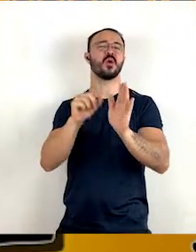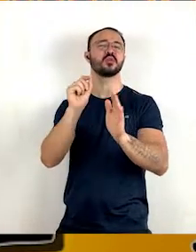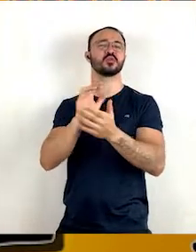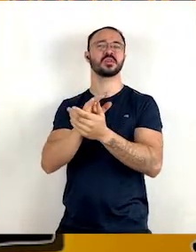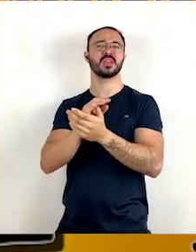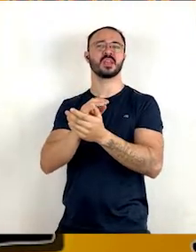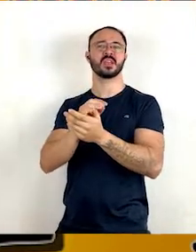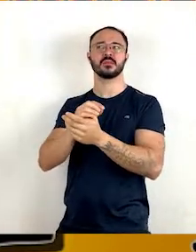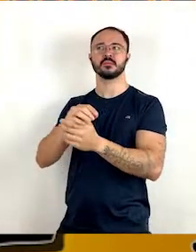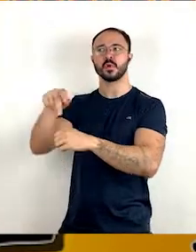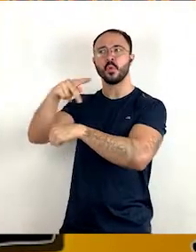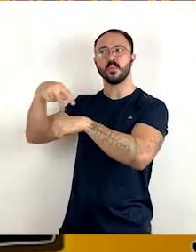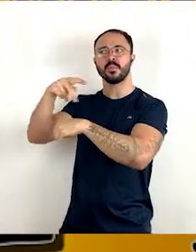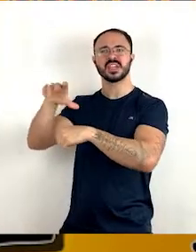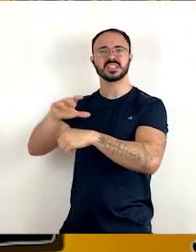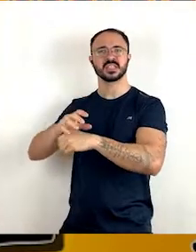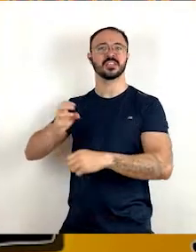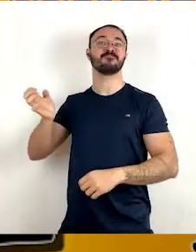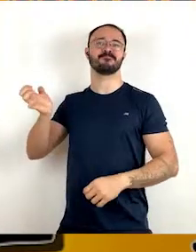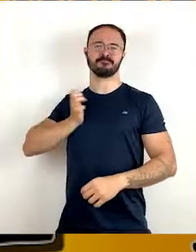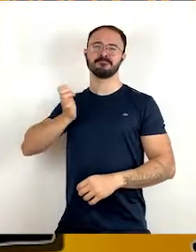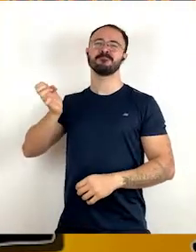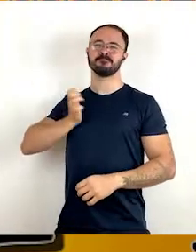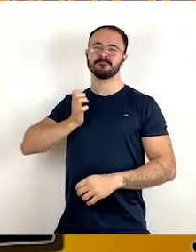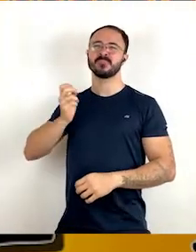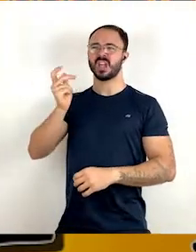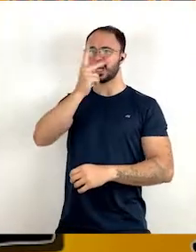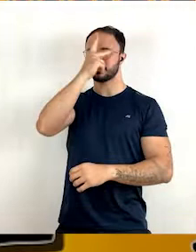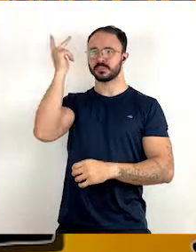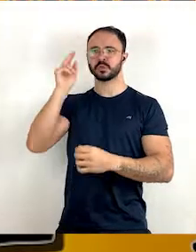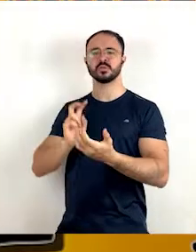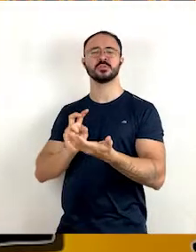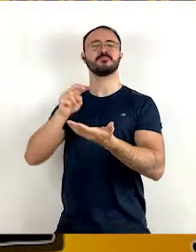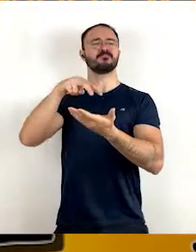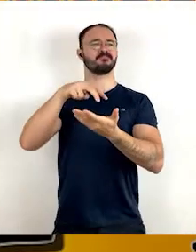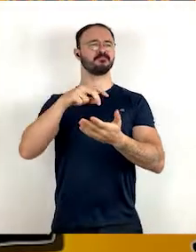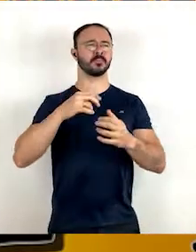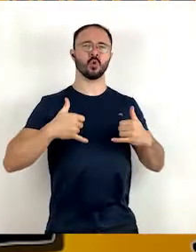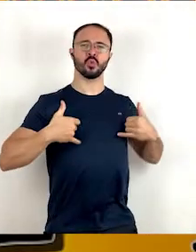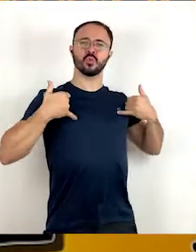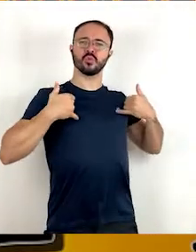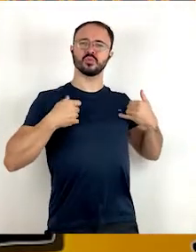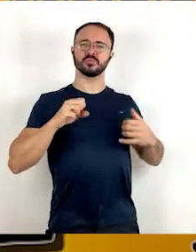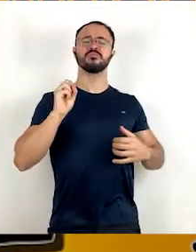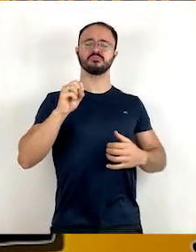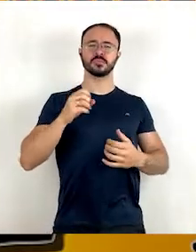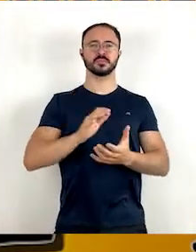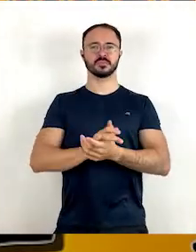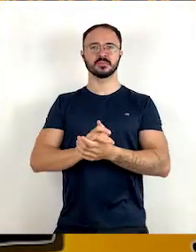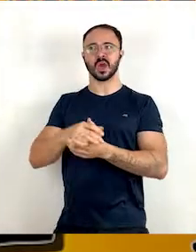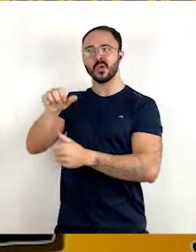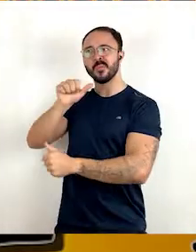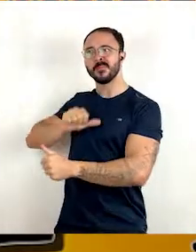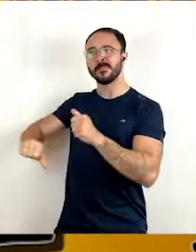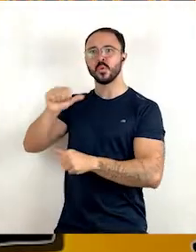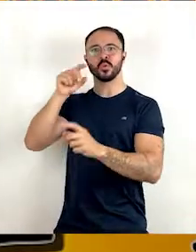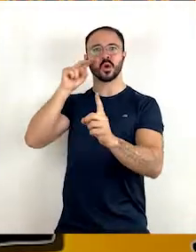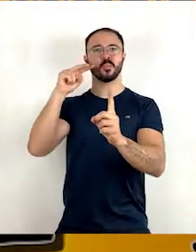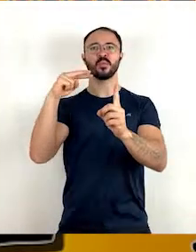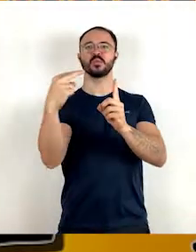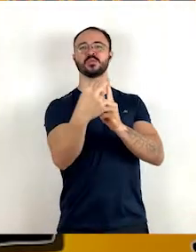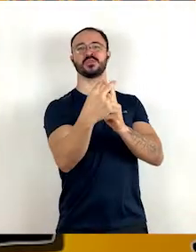nós temos ali a postura das pessoas, então tudo ali é ressignificado, nós temos uma outra